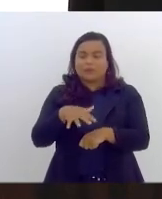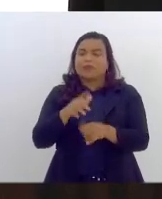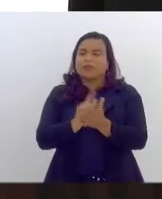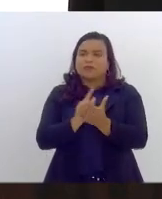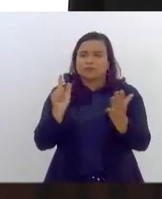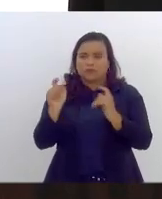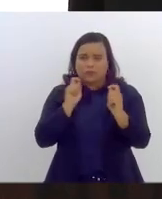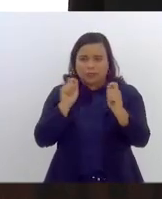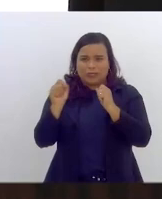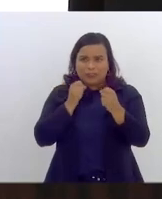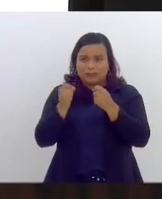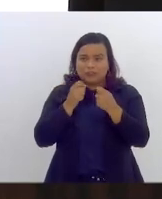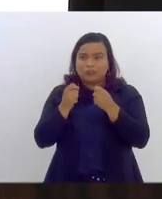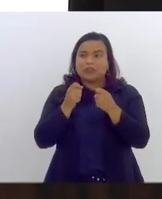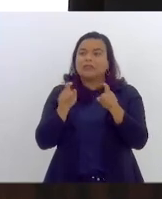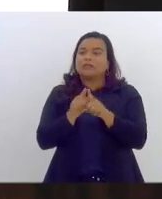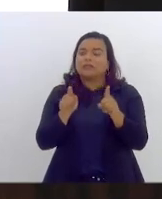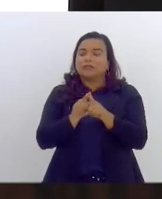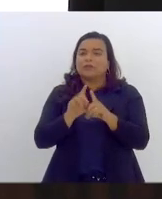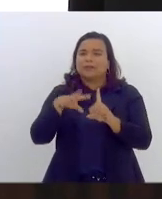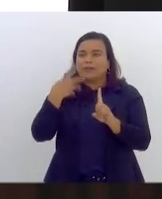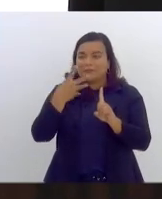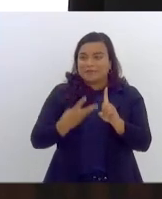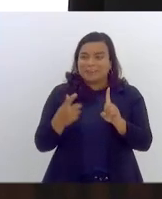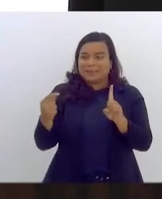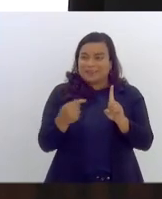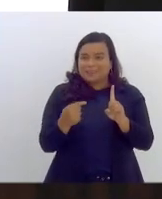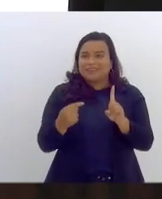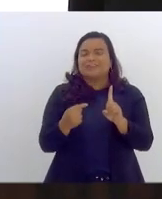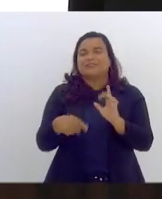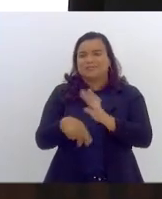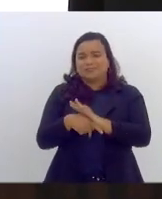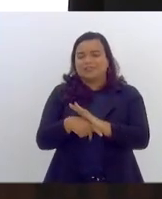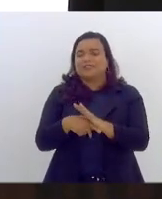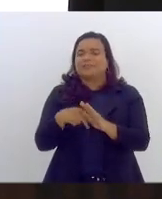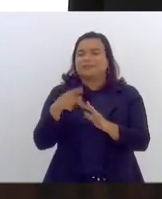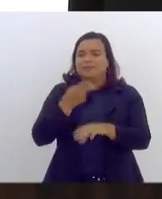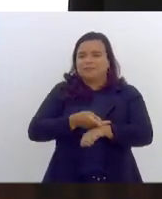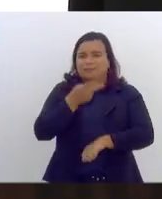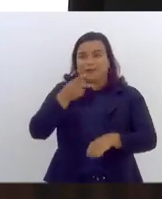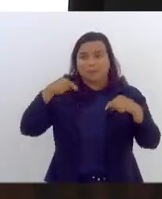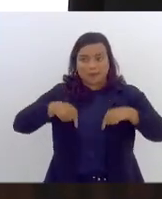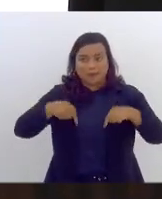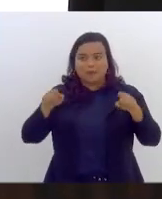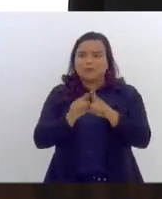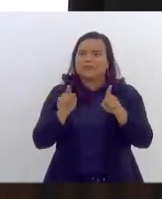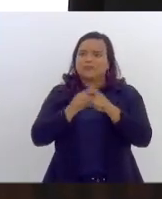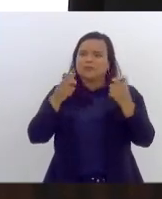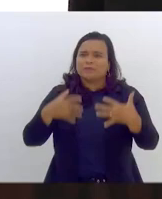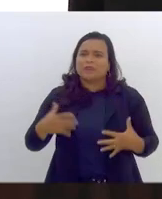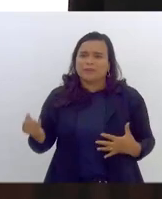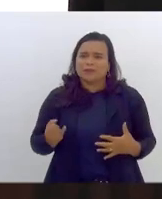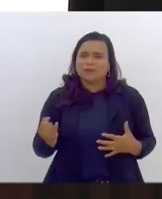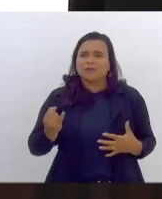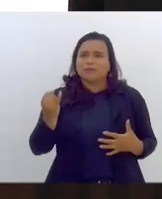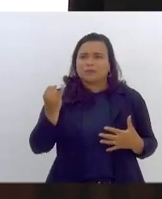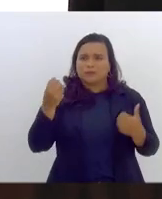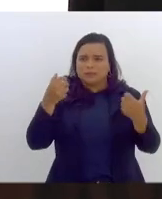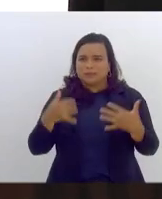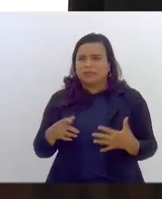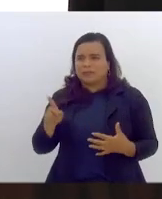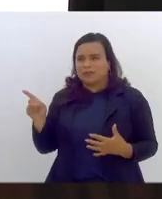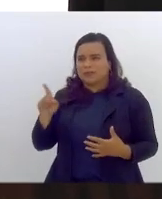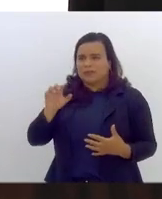e que é uma das nossas homenageadas no prêmio de hoje. E aí, dizer da importância, deixar a Flávia